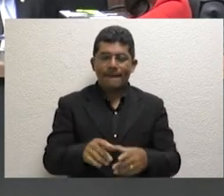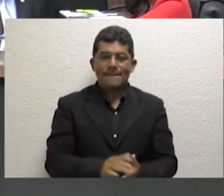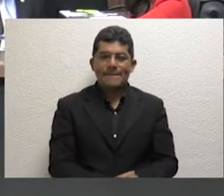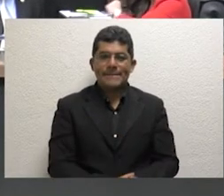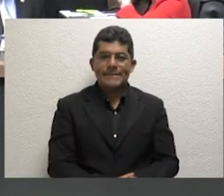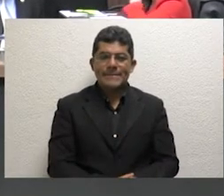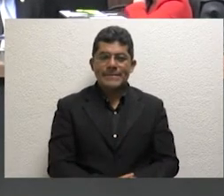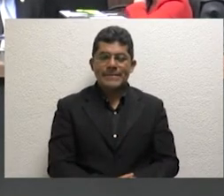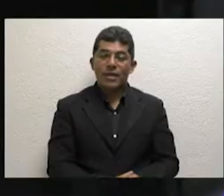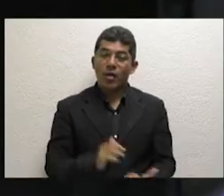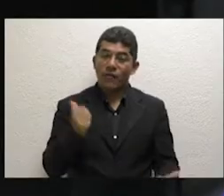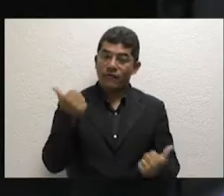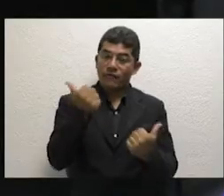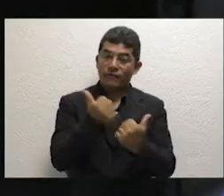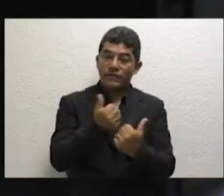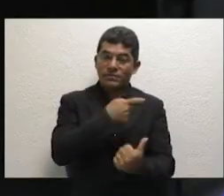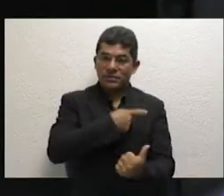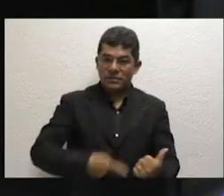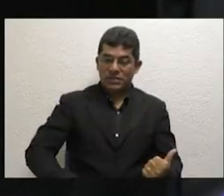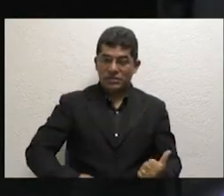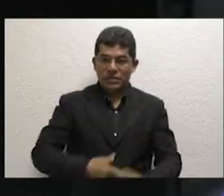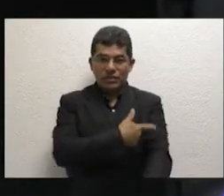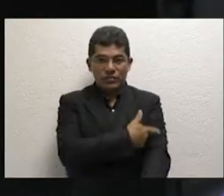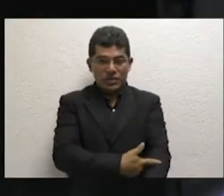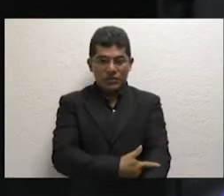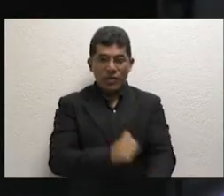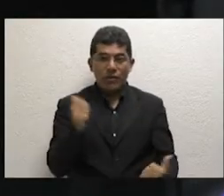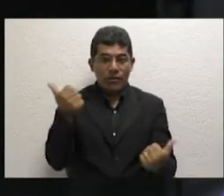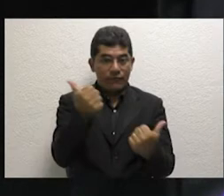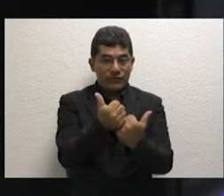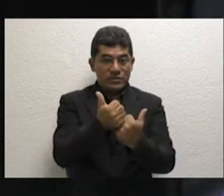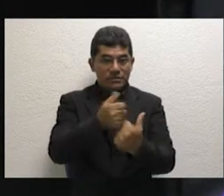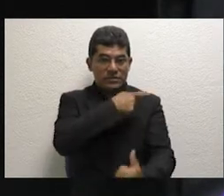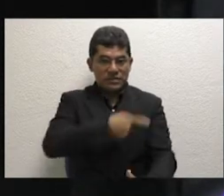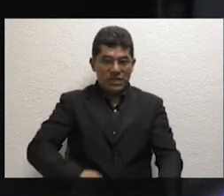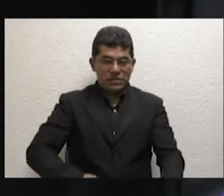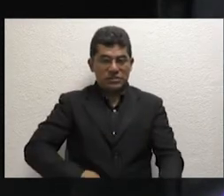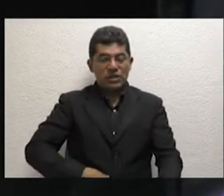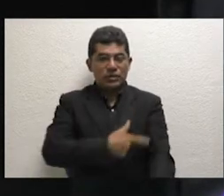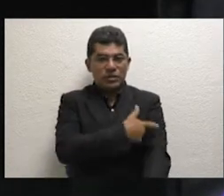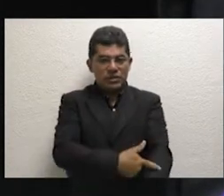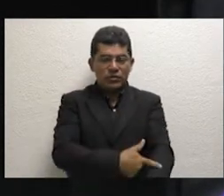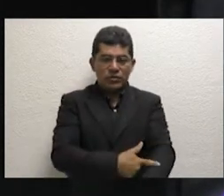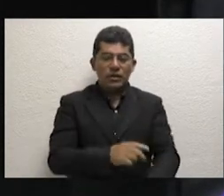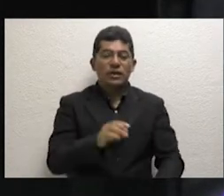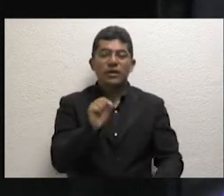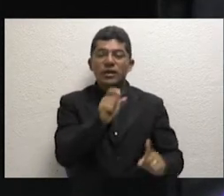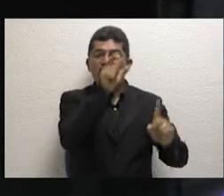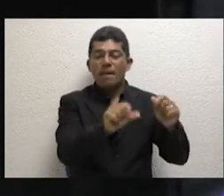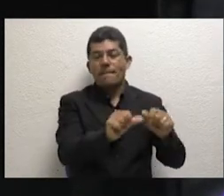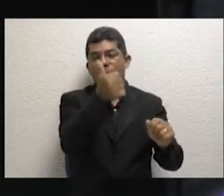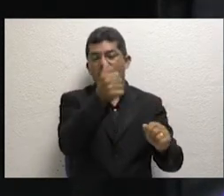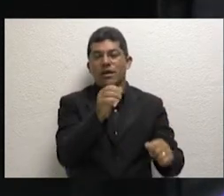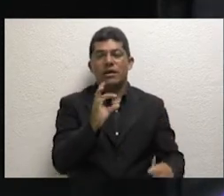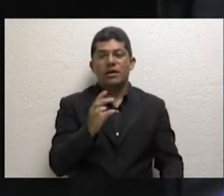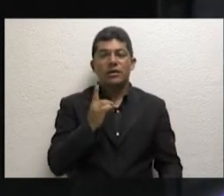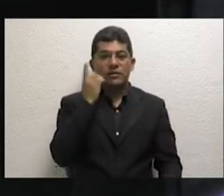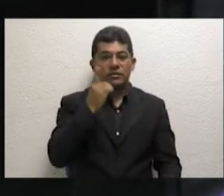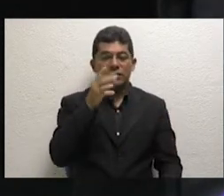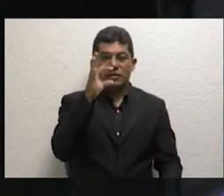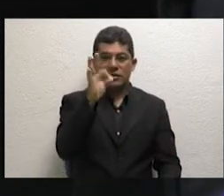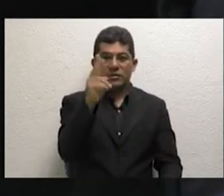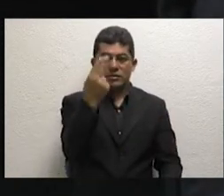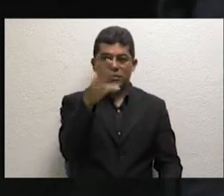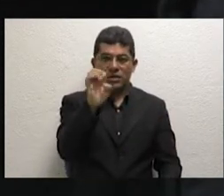vice-presidente da comissão de educação na ausência da presidente que é a Teresinha Ruiz não estou usando nem o expediente